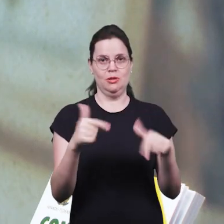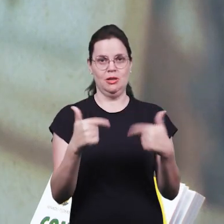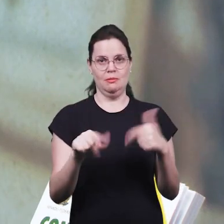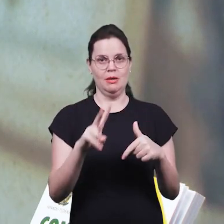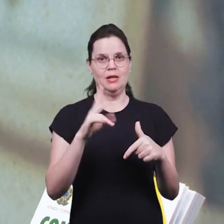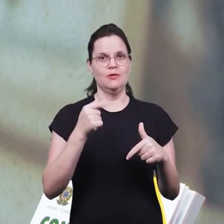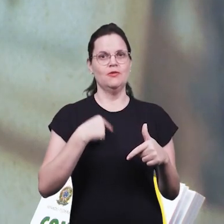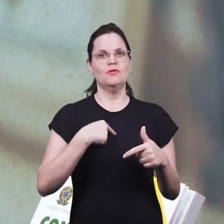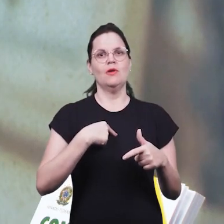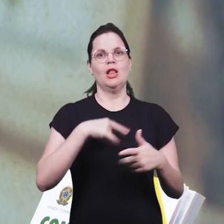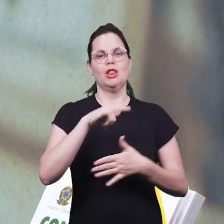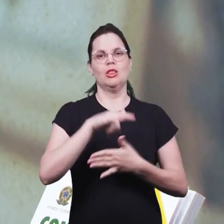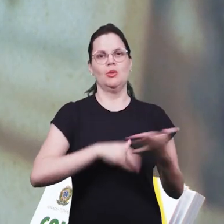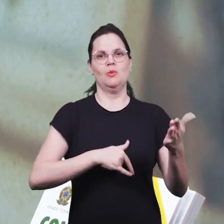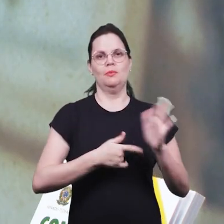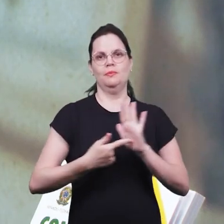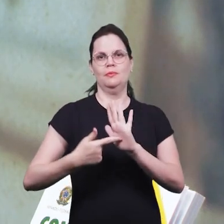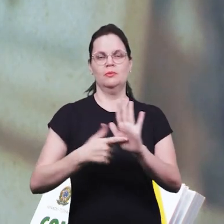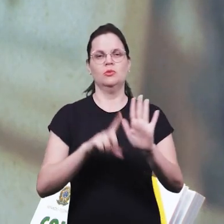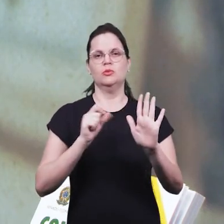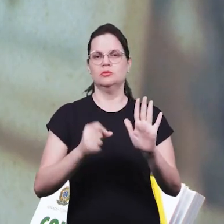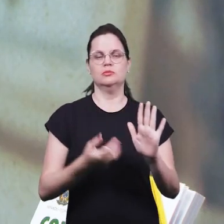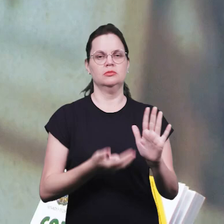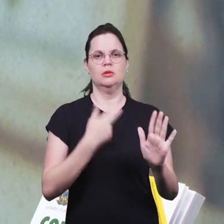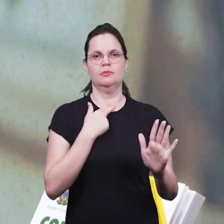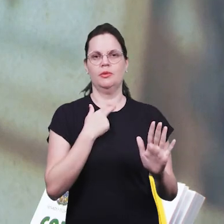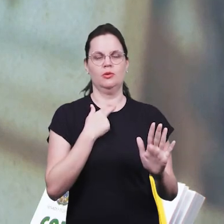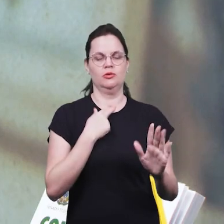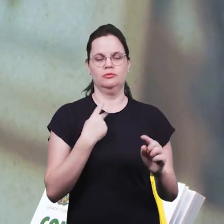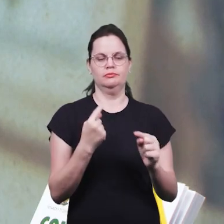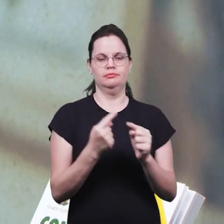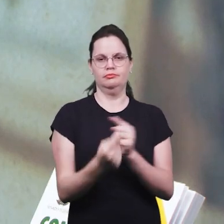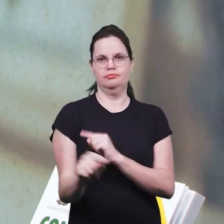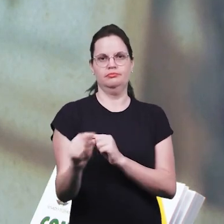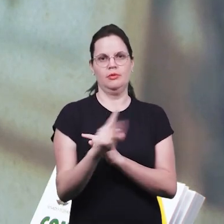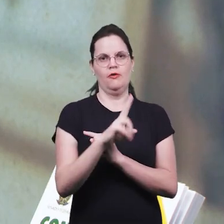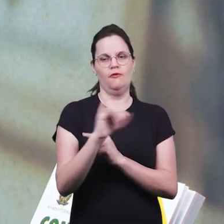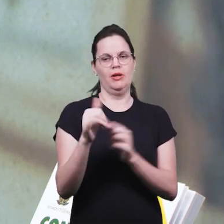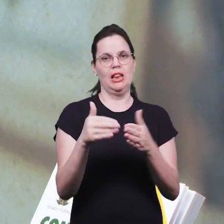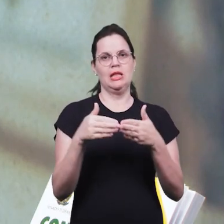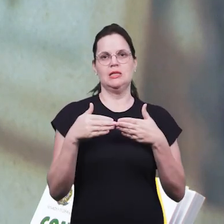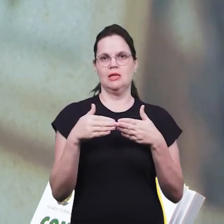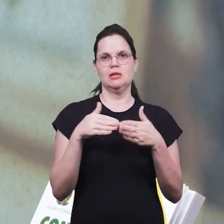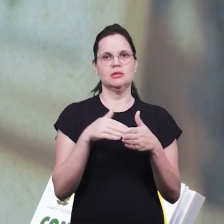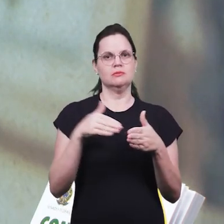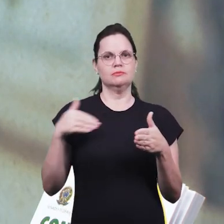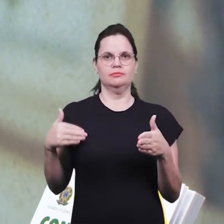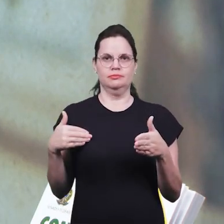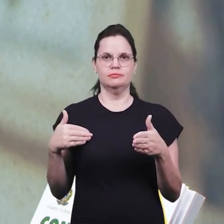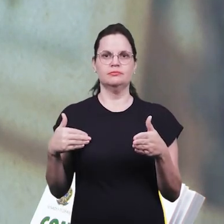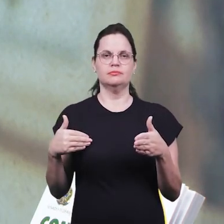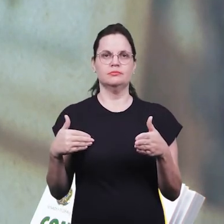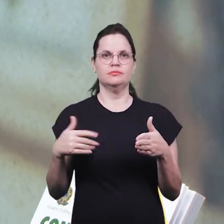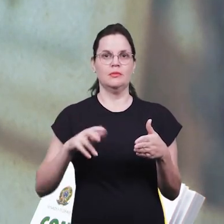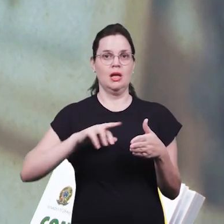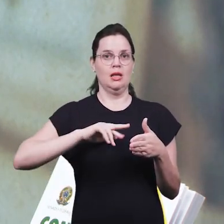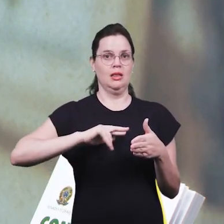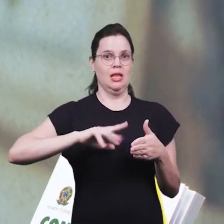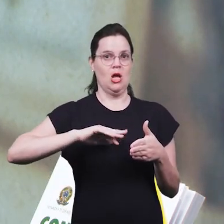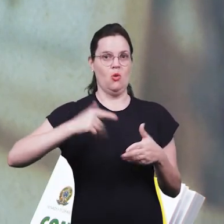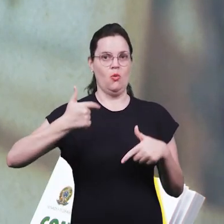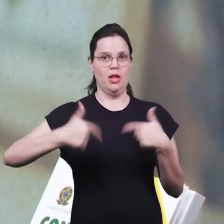exame sobre essa situação, certificando que não era compatível e ela teria que se afastar. Esse afastamento não é do